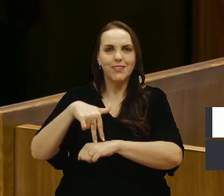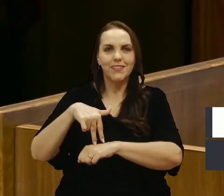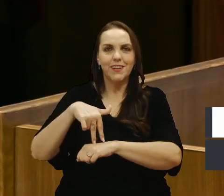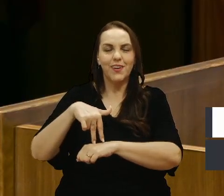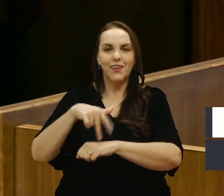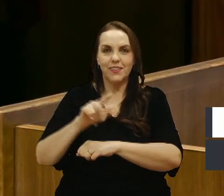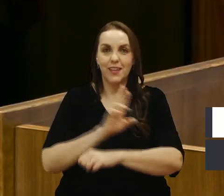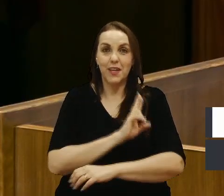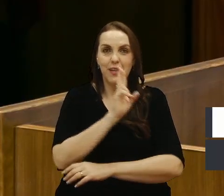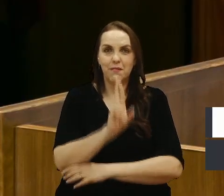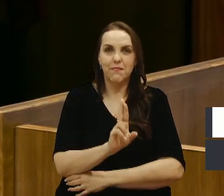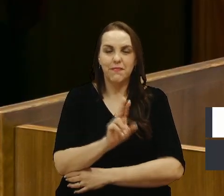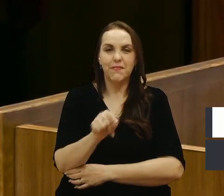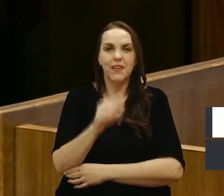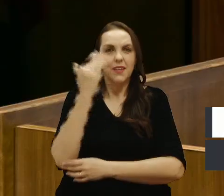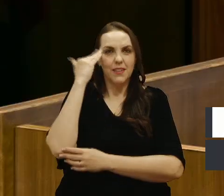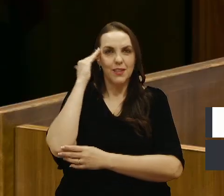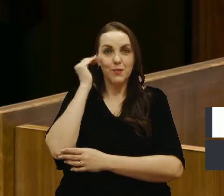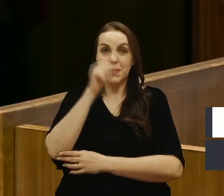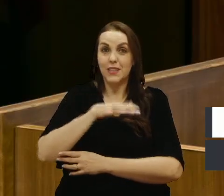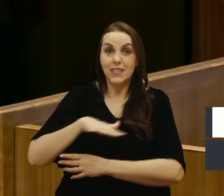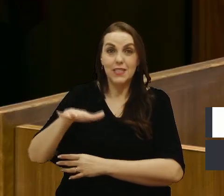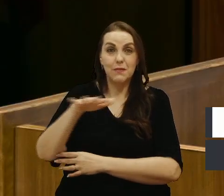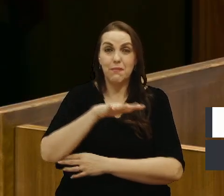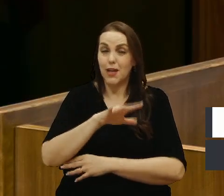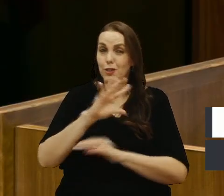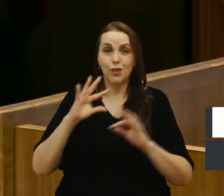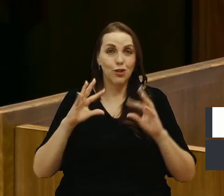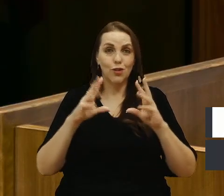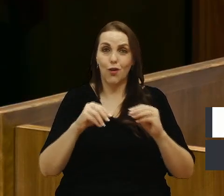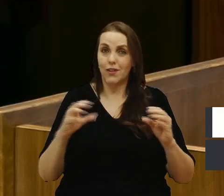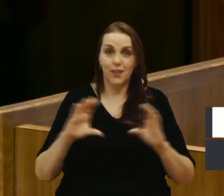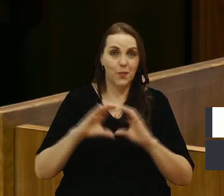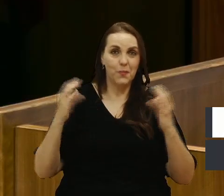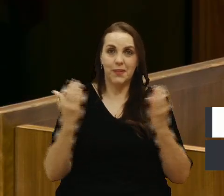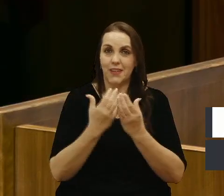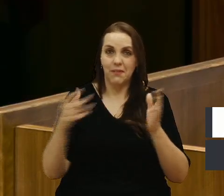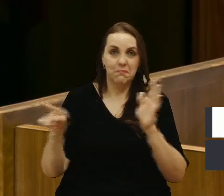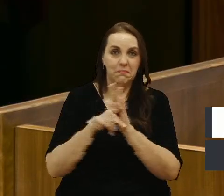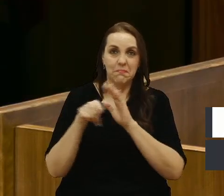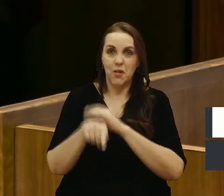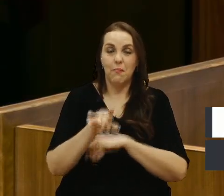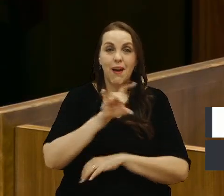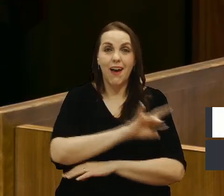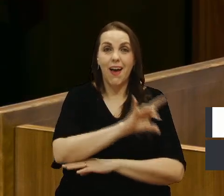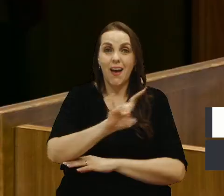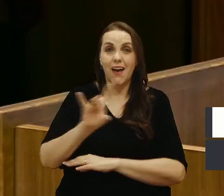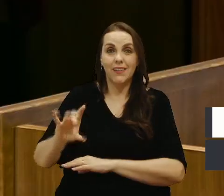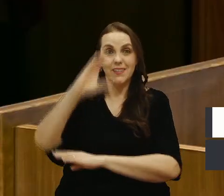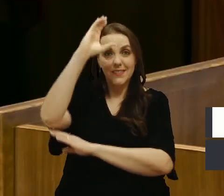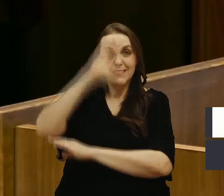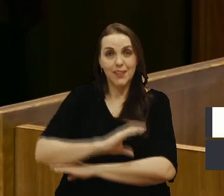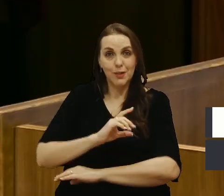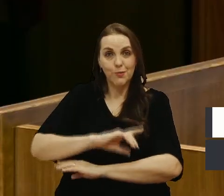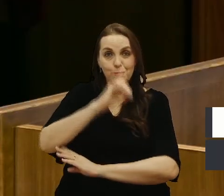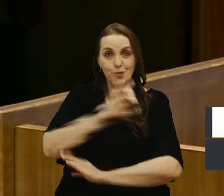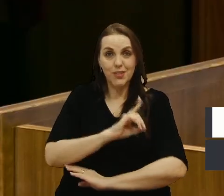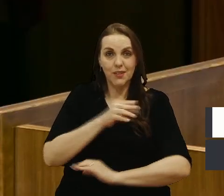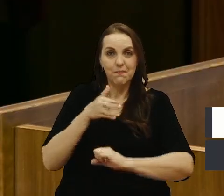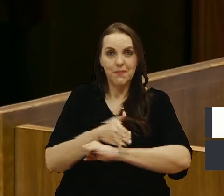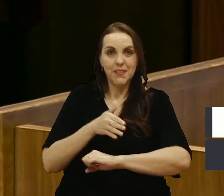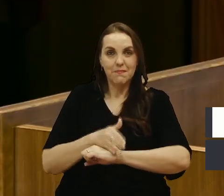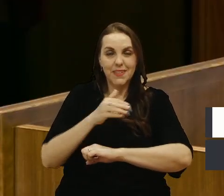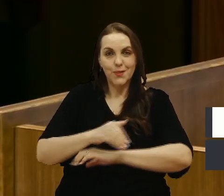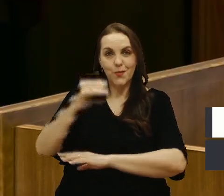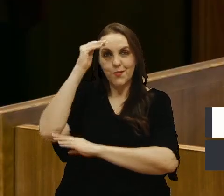representa o entendimento de que esse espaço pertence à comunidade, que cada cidadão tem o direito de participar, de ser ouvido e